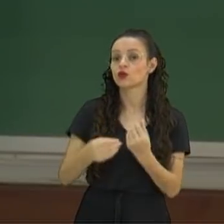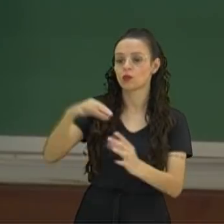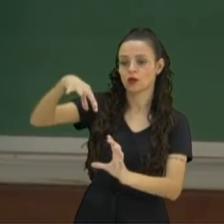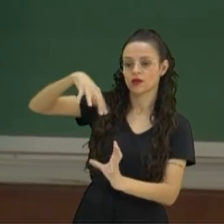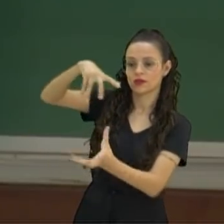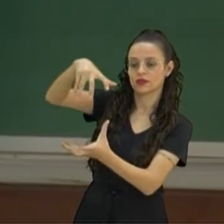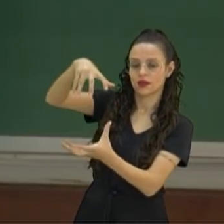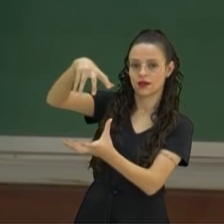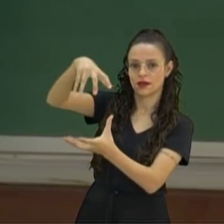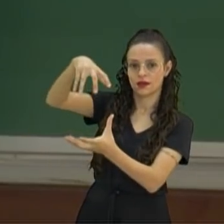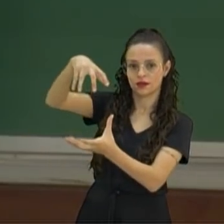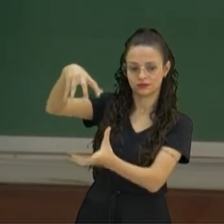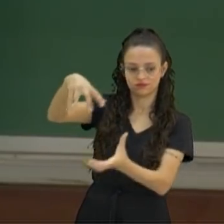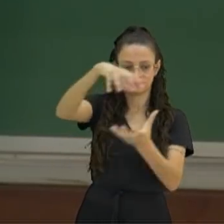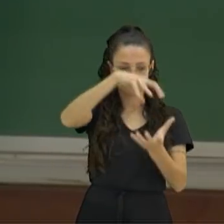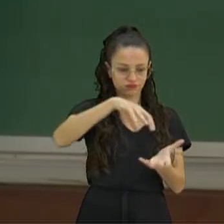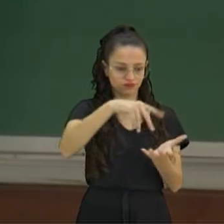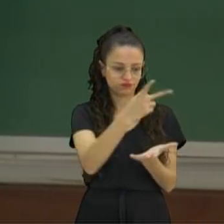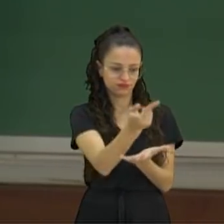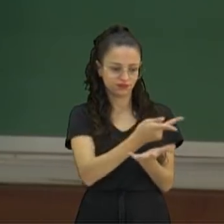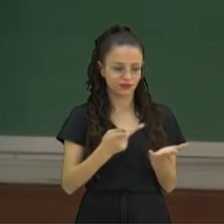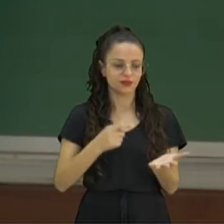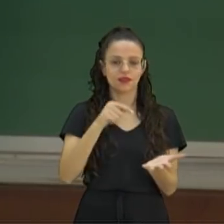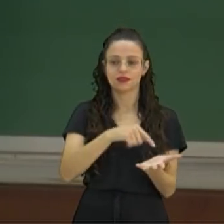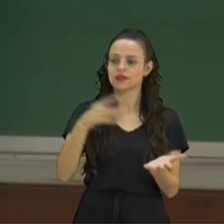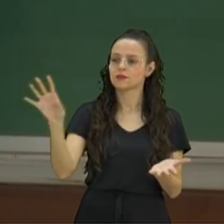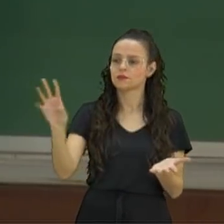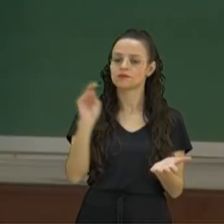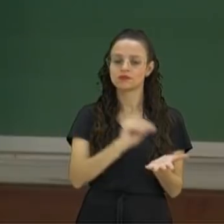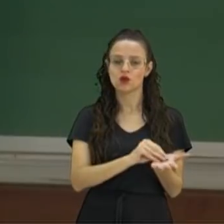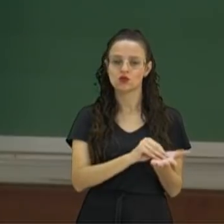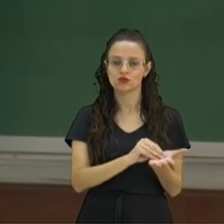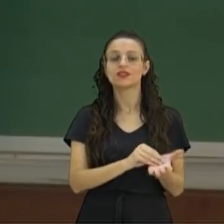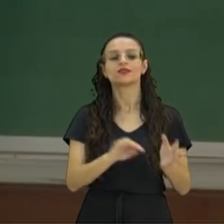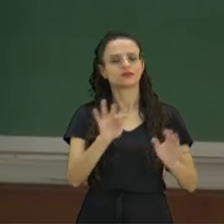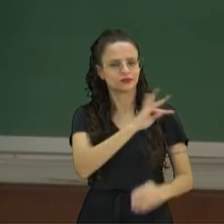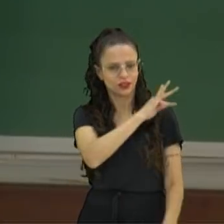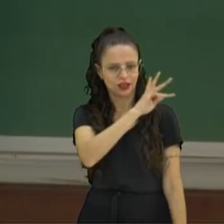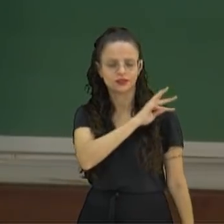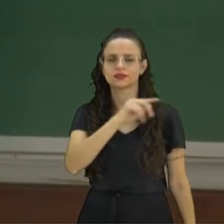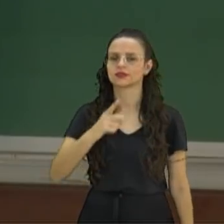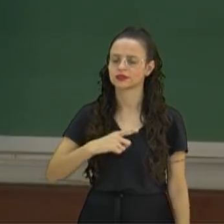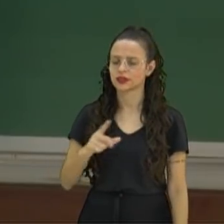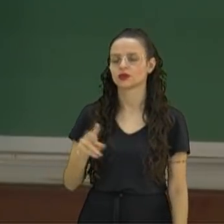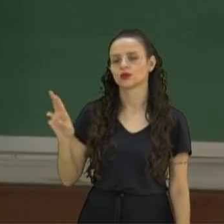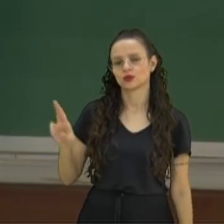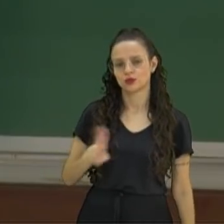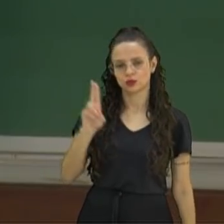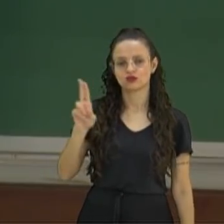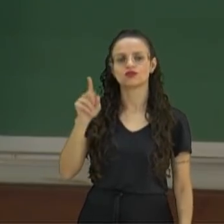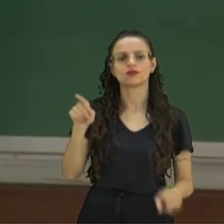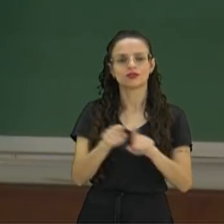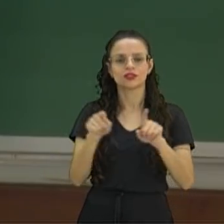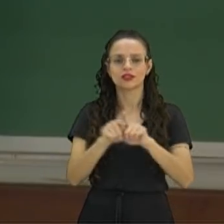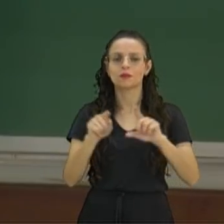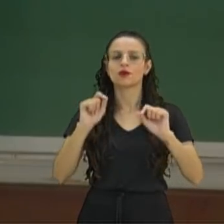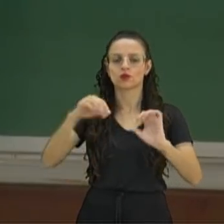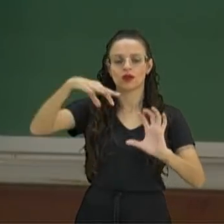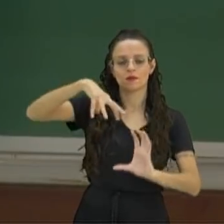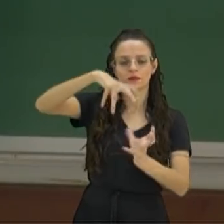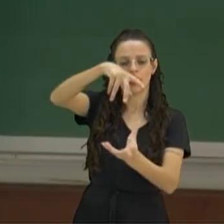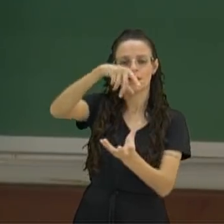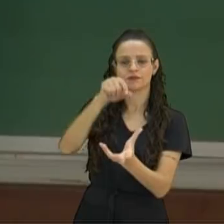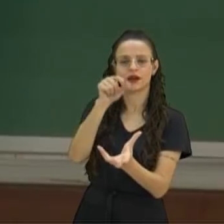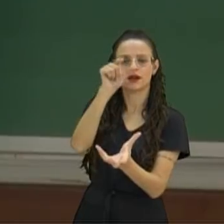utilizo técnicas que são chamadas ali de projeções cartográficas e que também utilizam os meridianos e os paralelos para